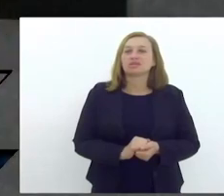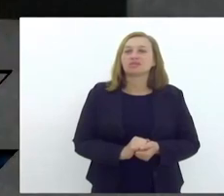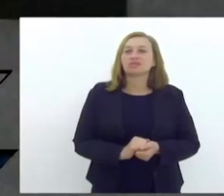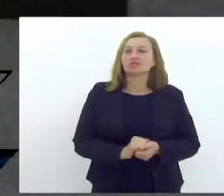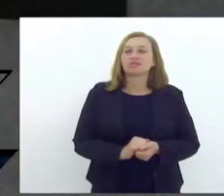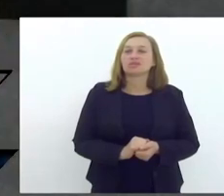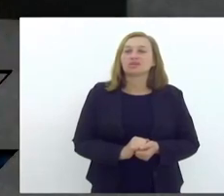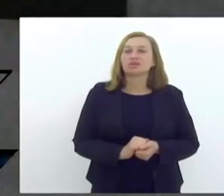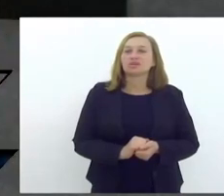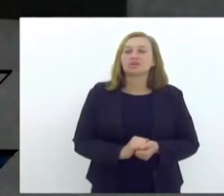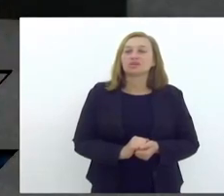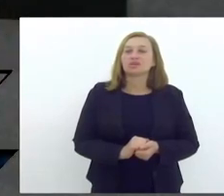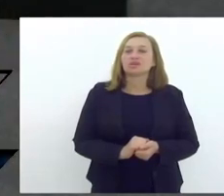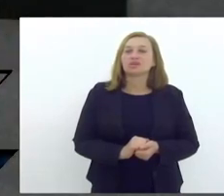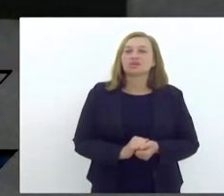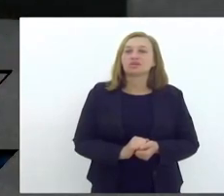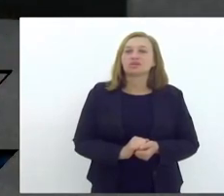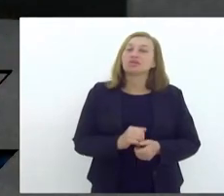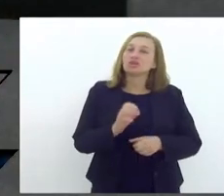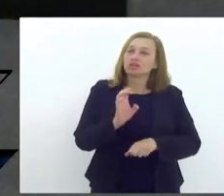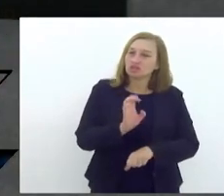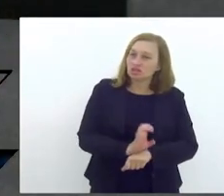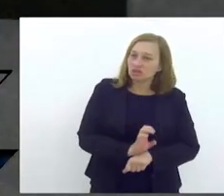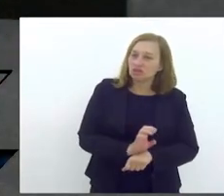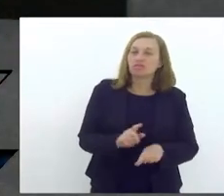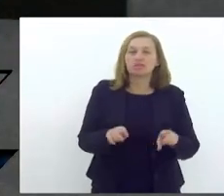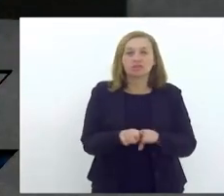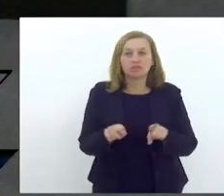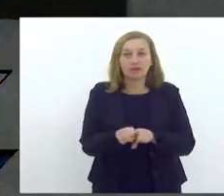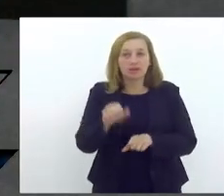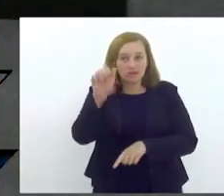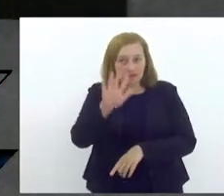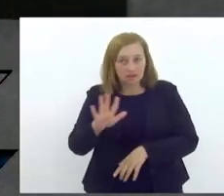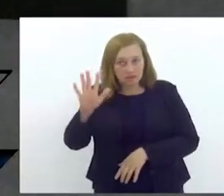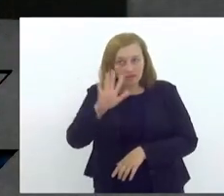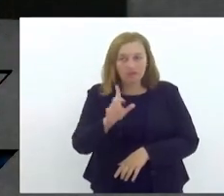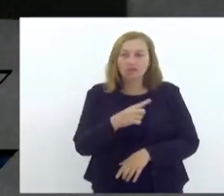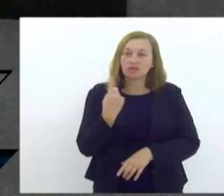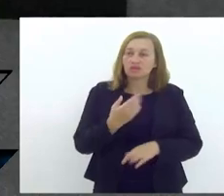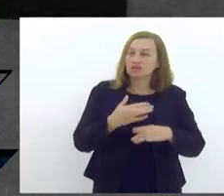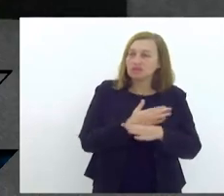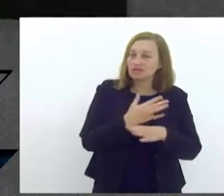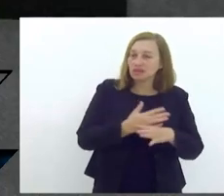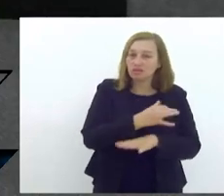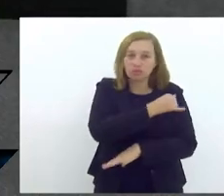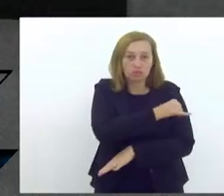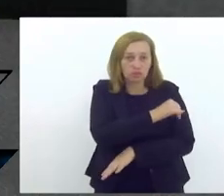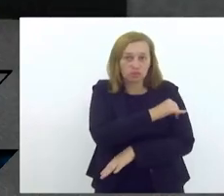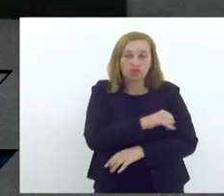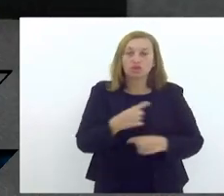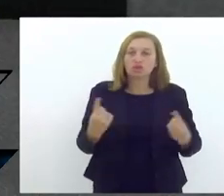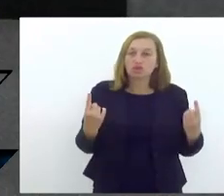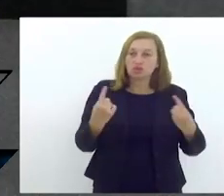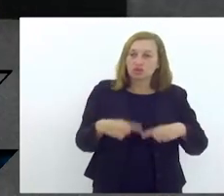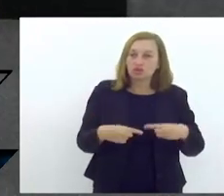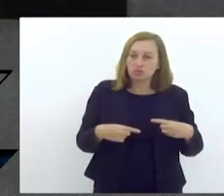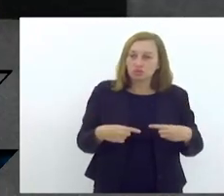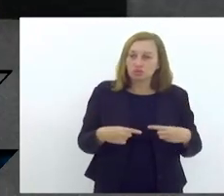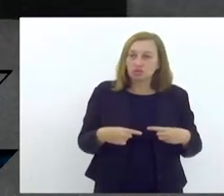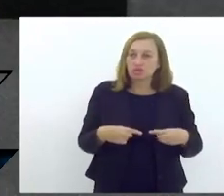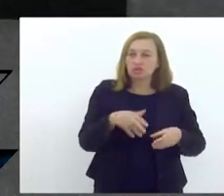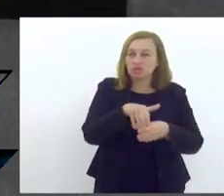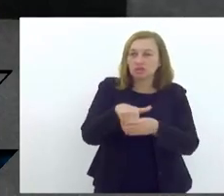do nosso diretório estadual e também nacional e estamos na Cidade do Rio de Janeiro numa disputa entre